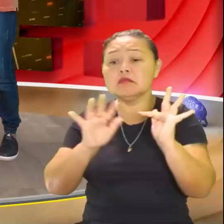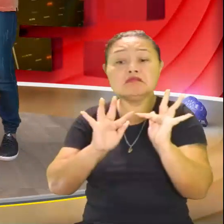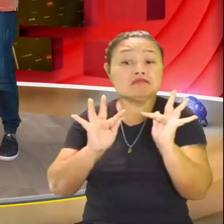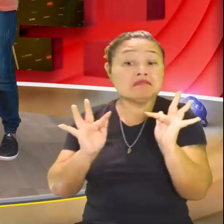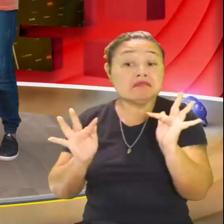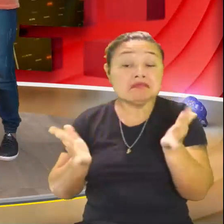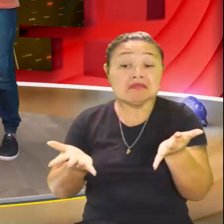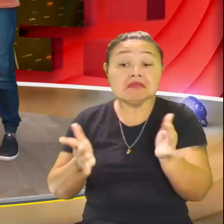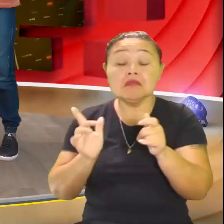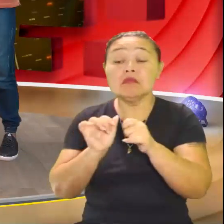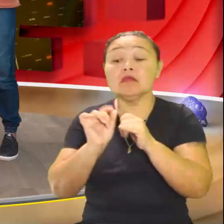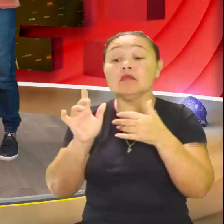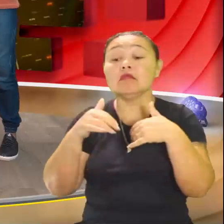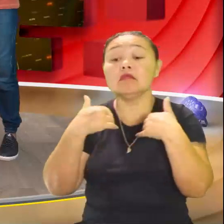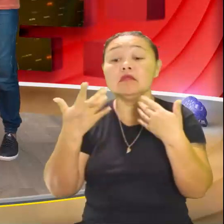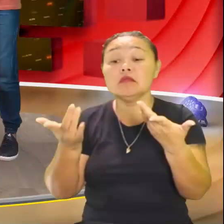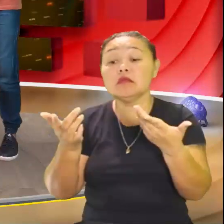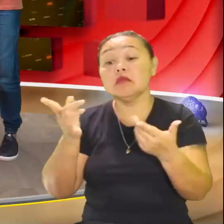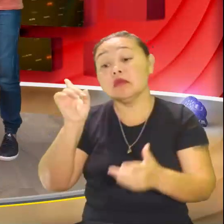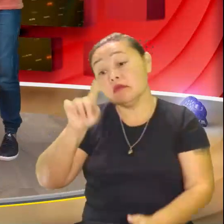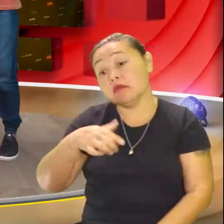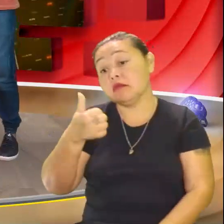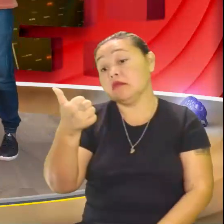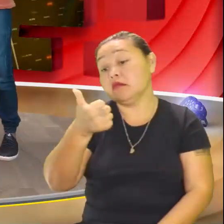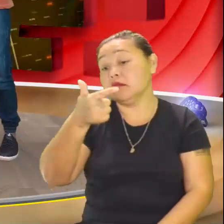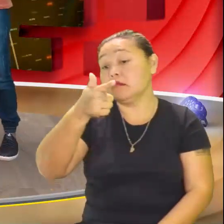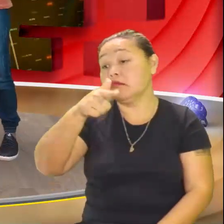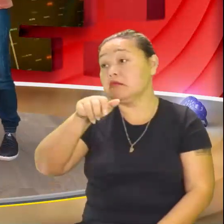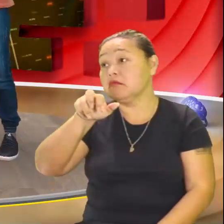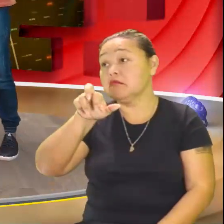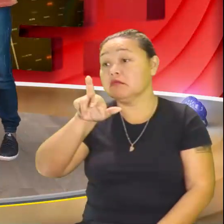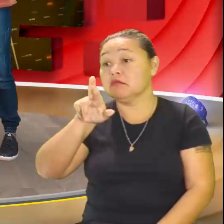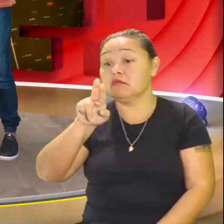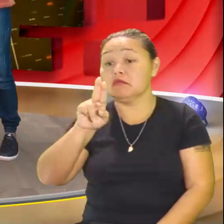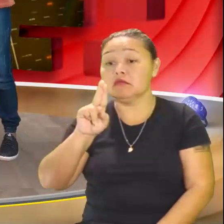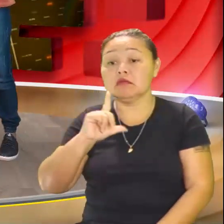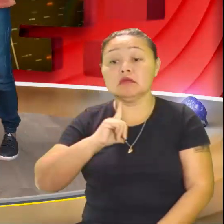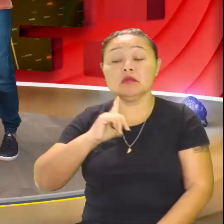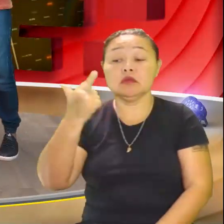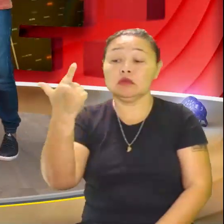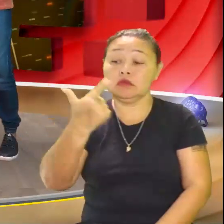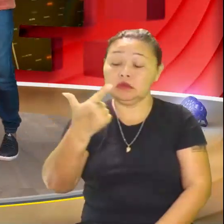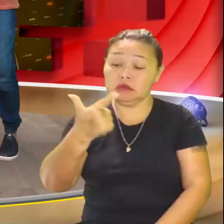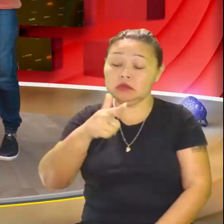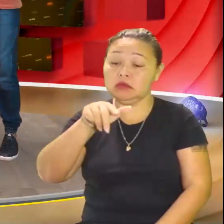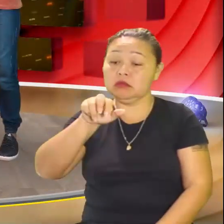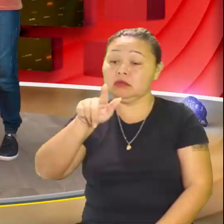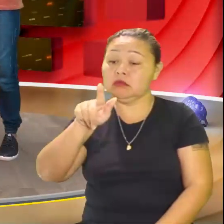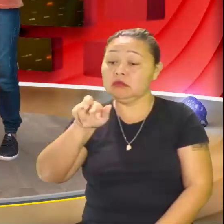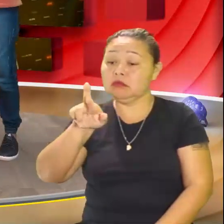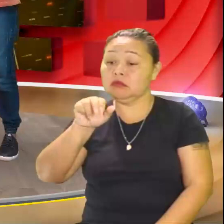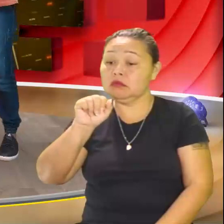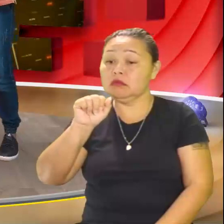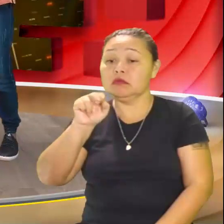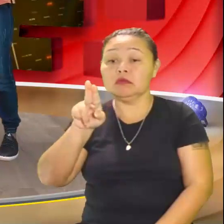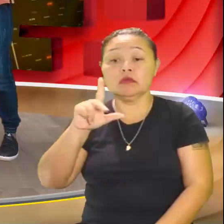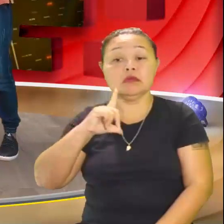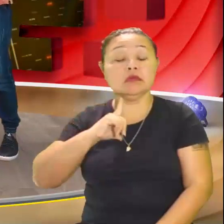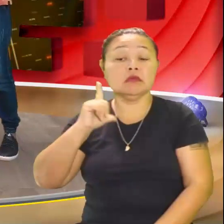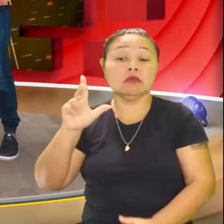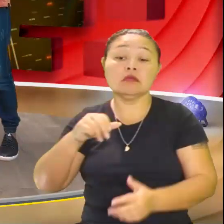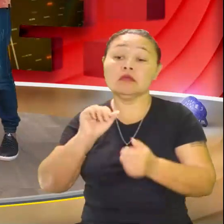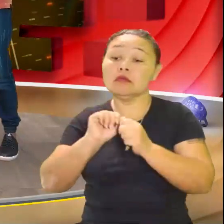muito simples, porque ou é do primeiro grau ou é do segundo grau. Ou vou resolver a função afim ou vou resolver a